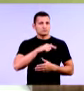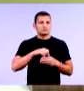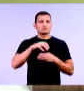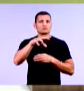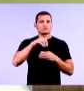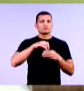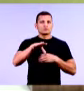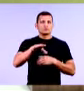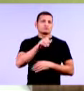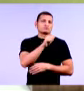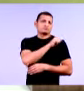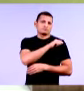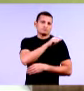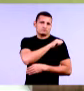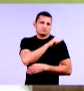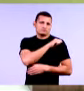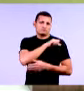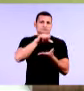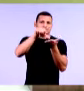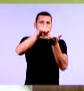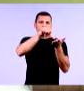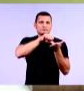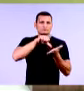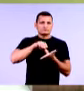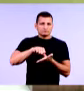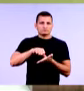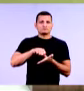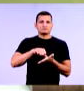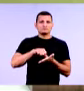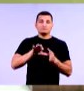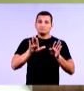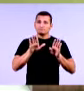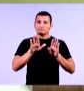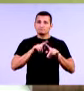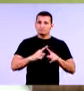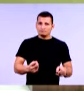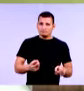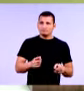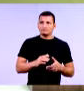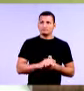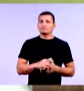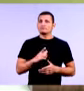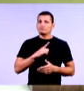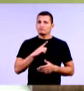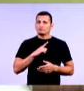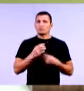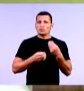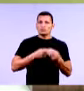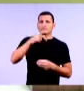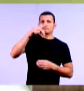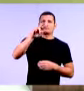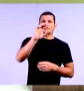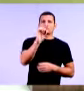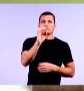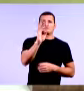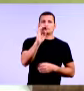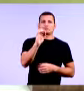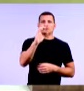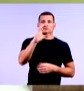conteúdos para vocês aí que estão nos polos. Mas assim, nisso inclusive vem a questão do protocolo, né? A nossa